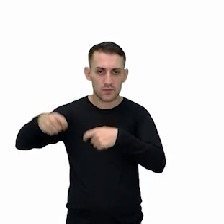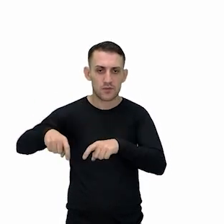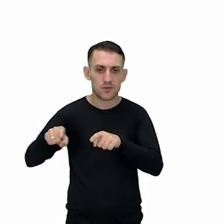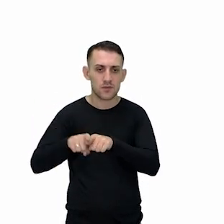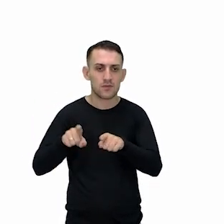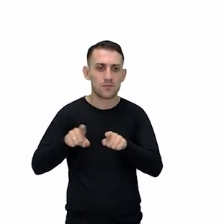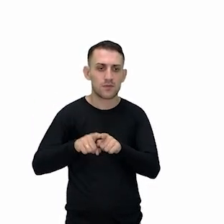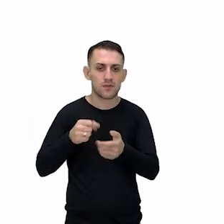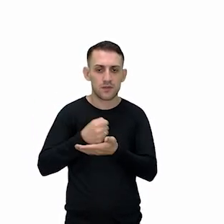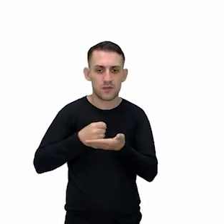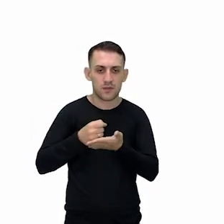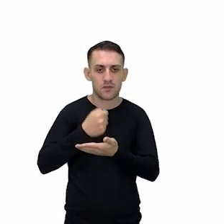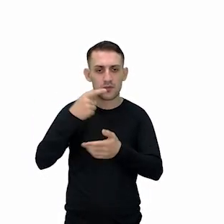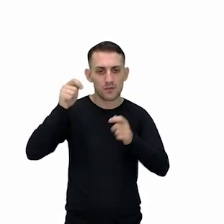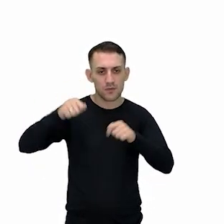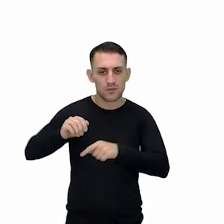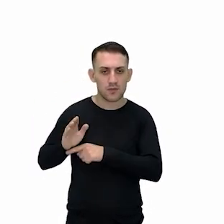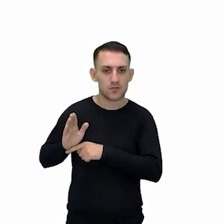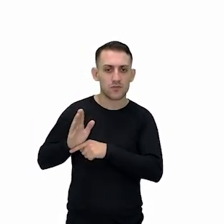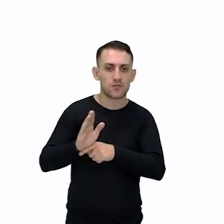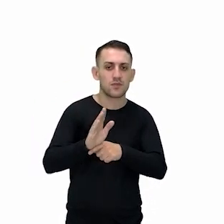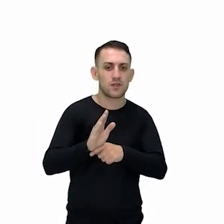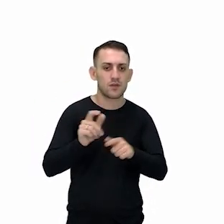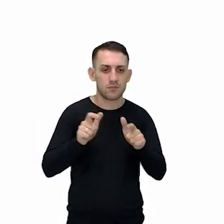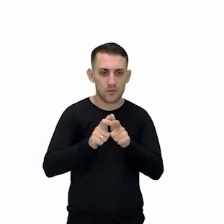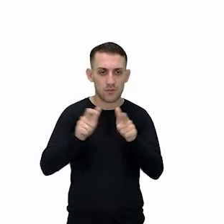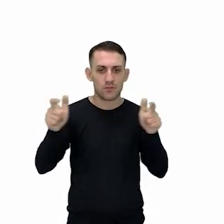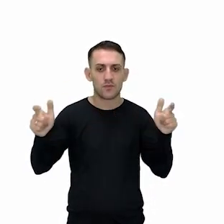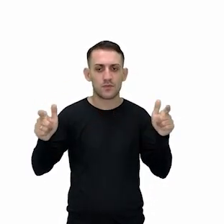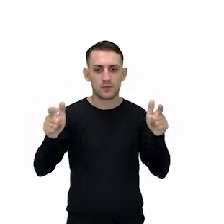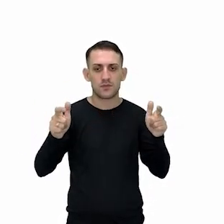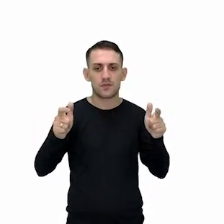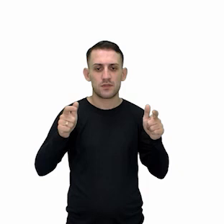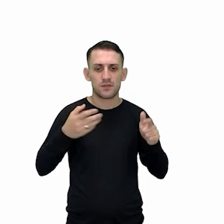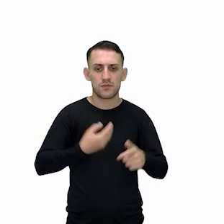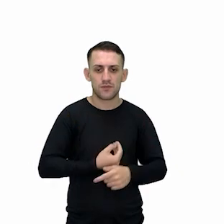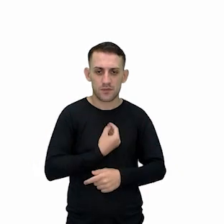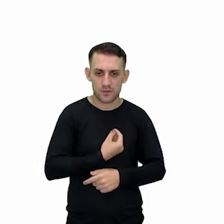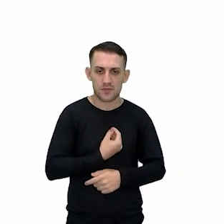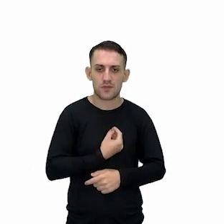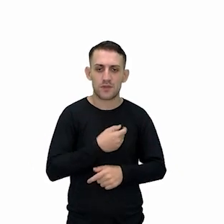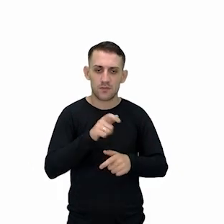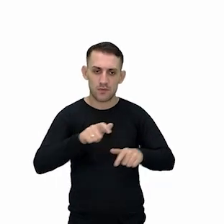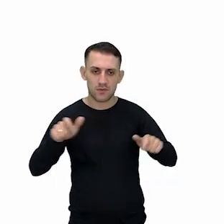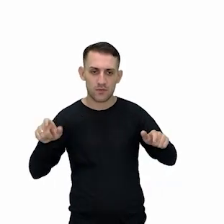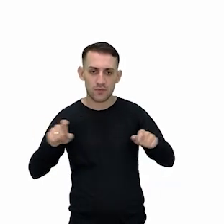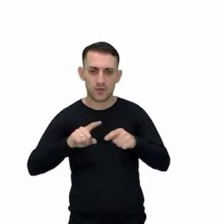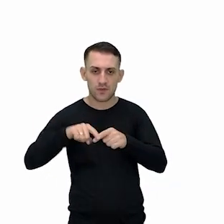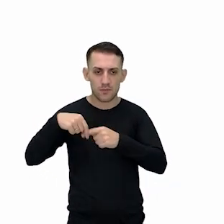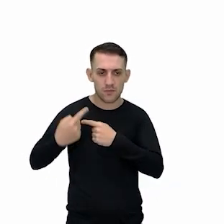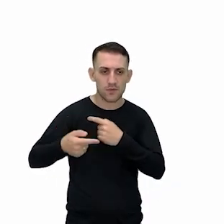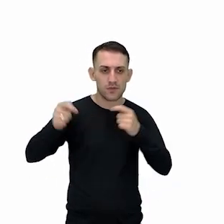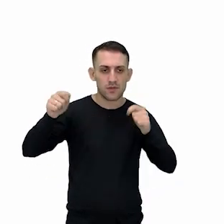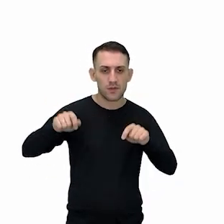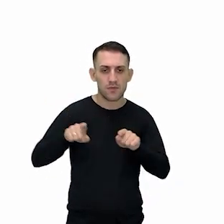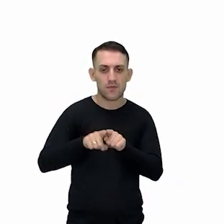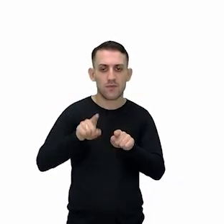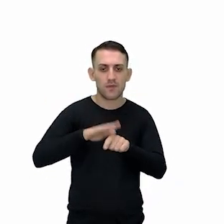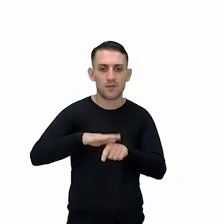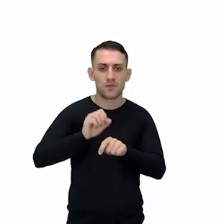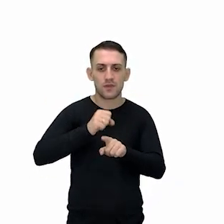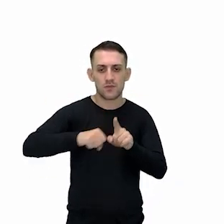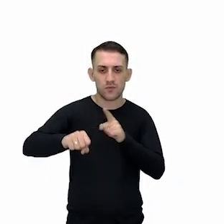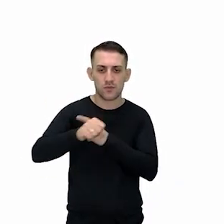farmacologia, que contribuíram para o aumento da expectativa de vida das pessoas. E aí, após o registro, pede também para que eles socializem